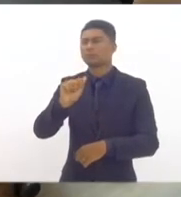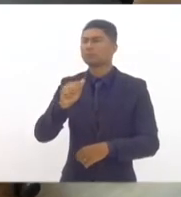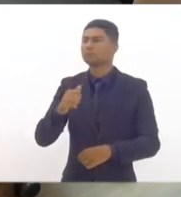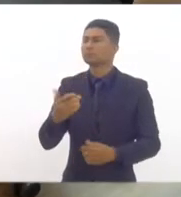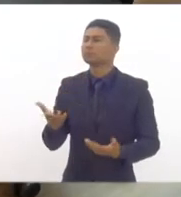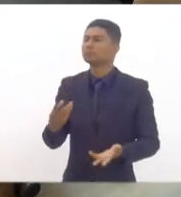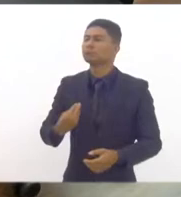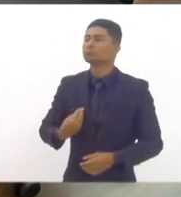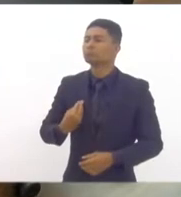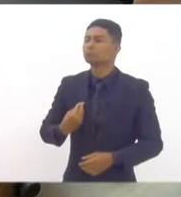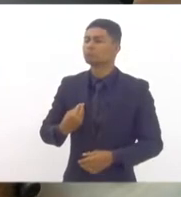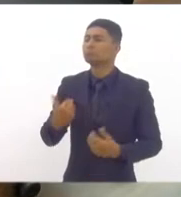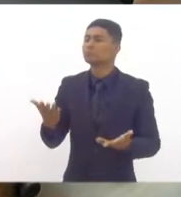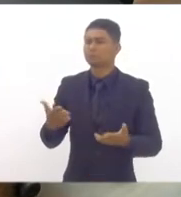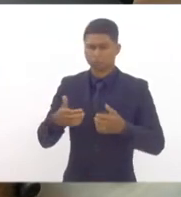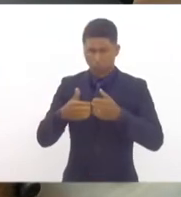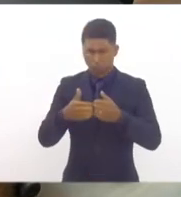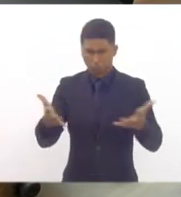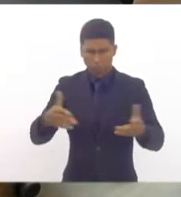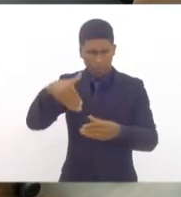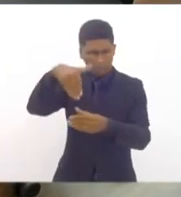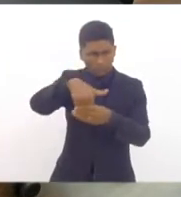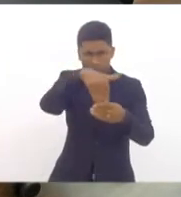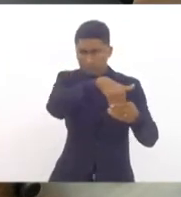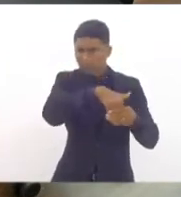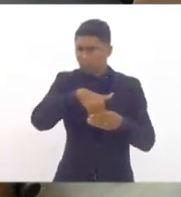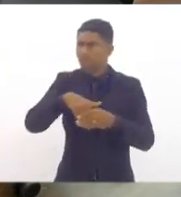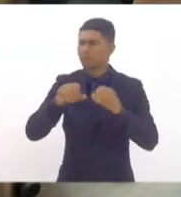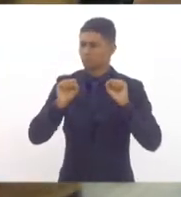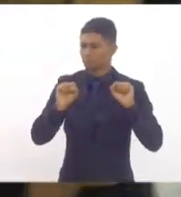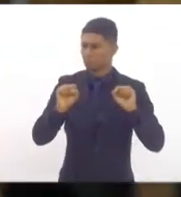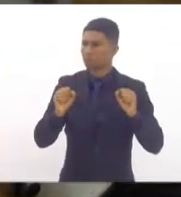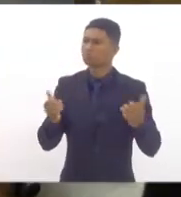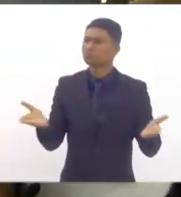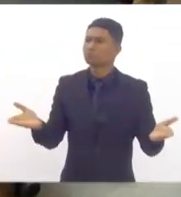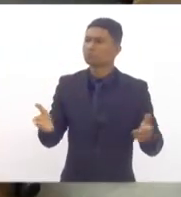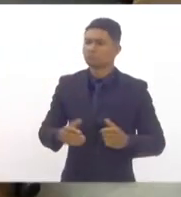já inicia a votação ou se a gente... Ela falou que estava na médica, estava chegando. Vou ligar de novo para ela.